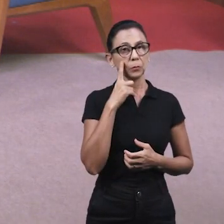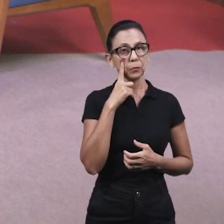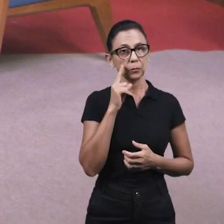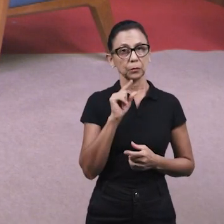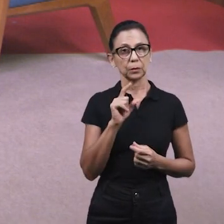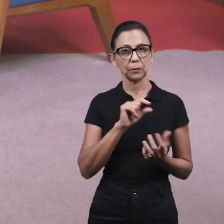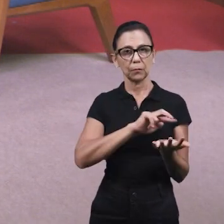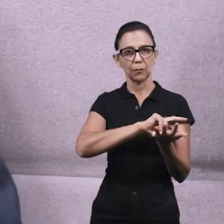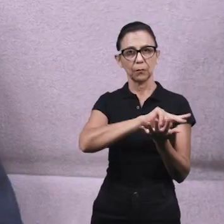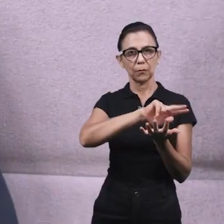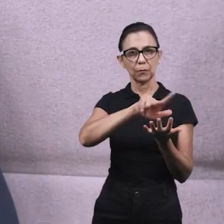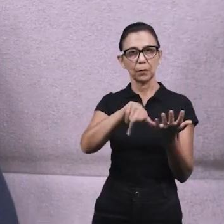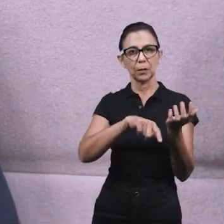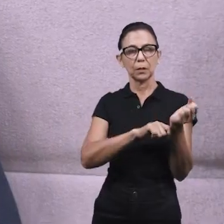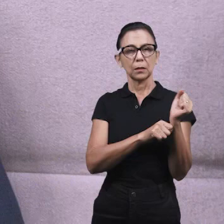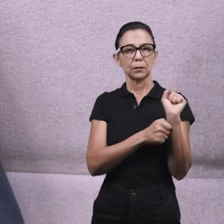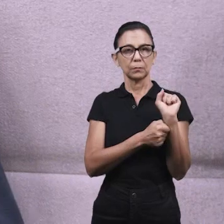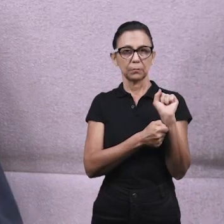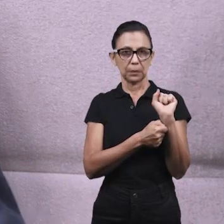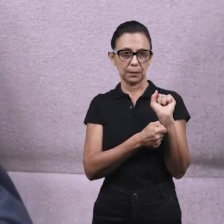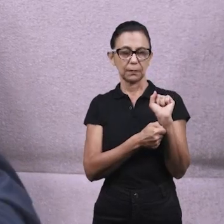os mistérios